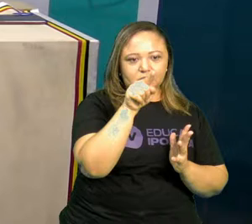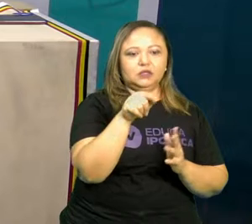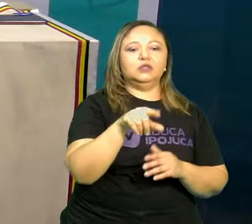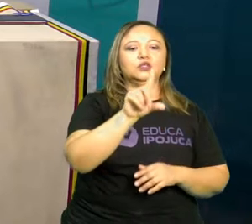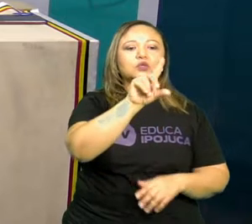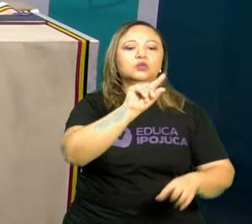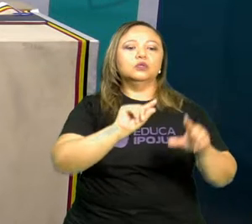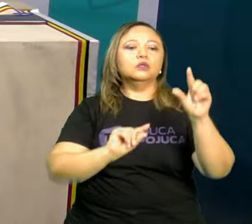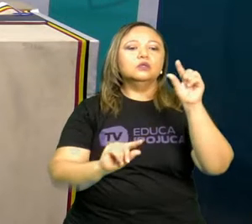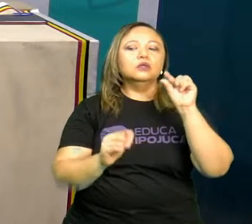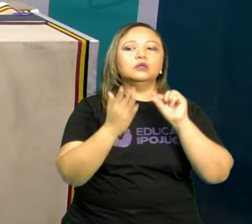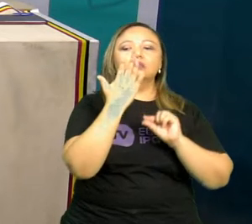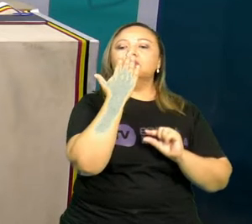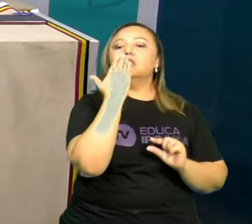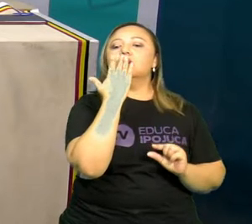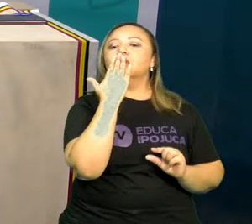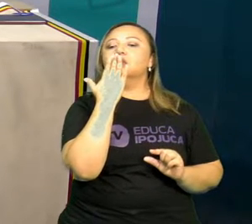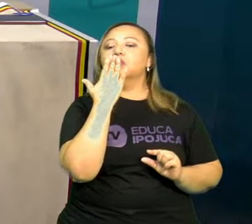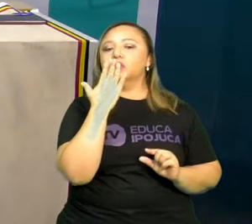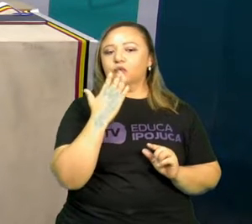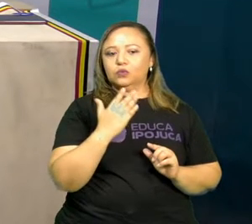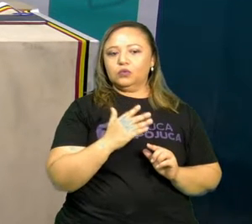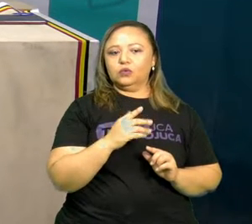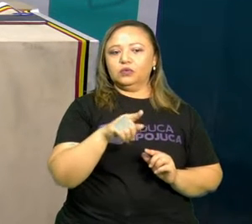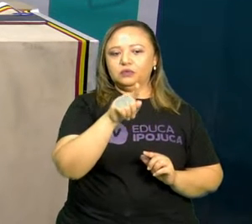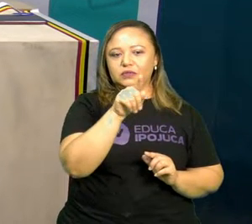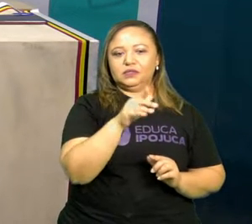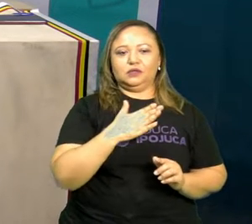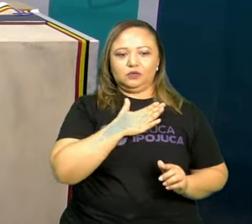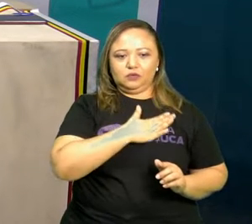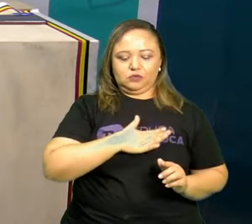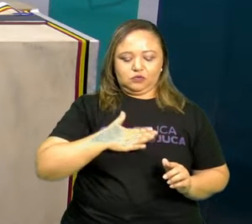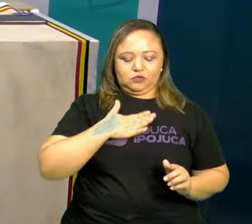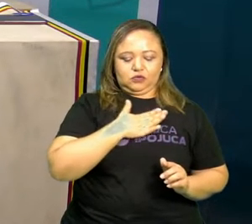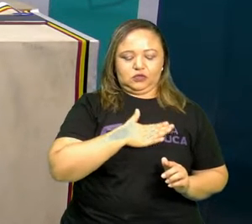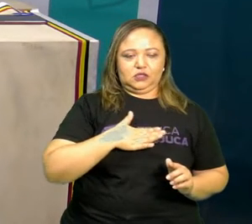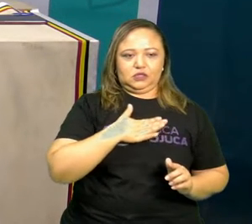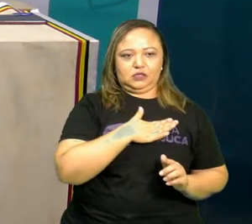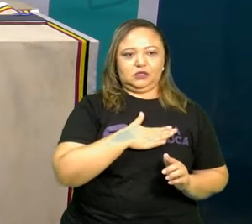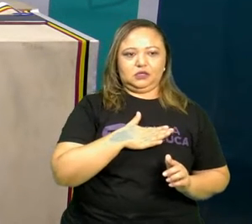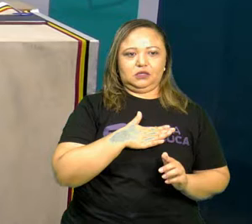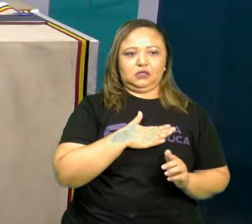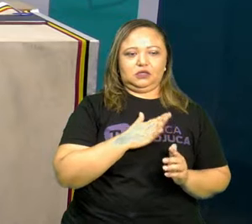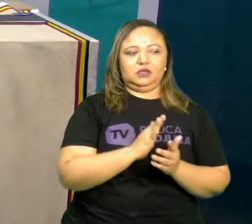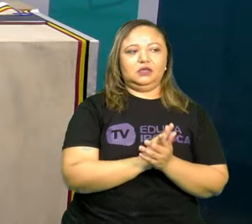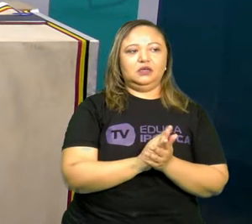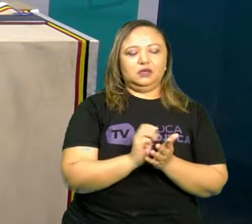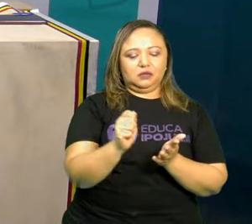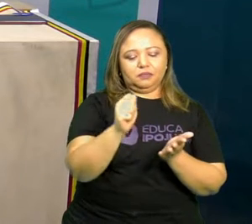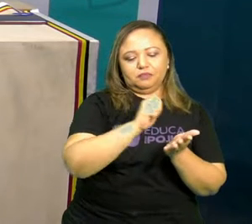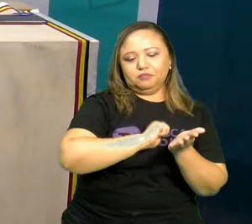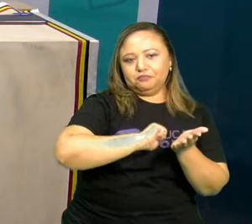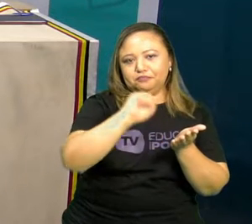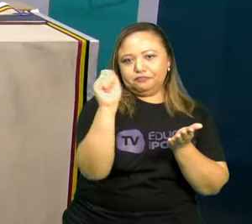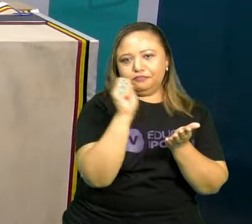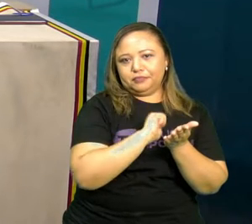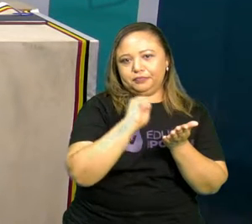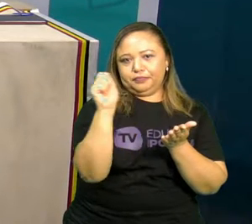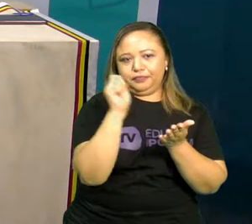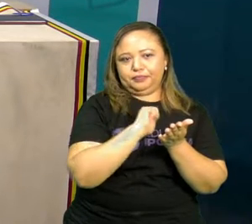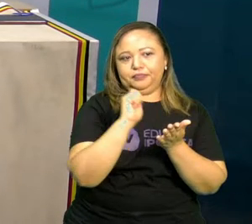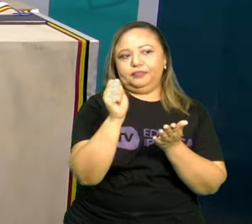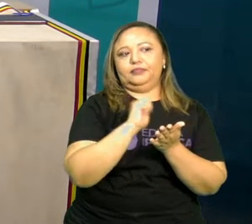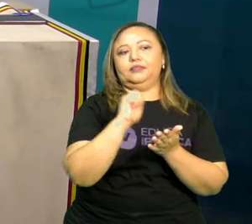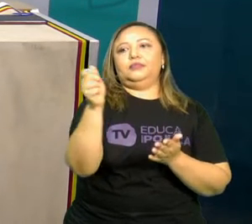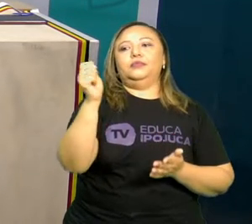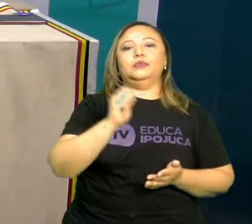cor, a cor que você preferir. Tia Ilma é apaixonada por verde. E vai pintar o